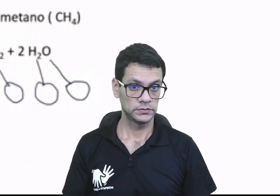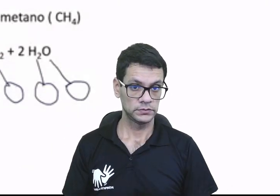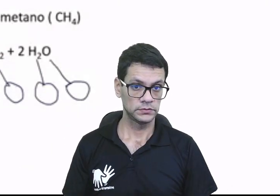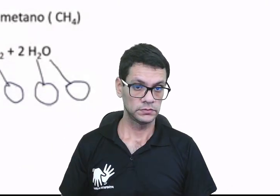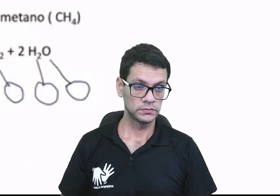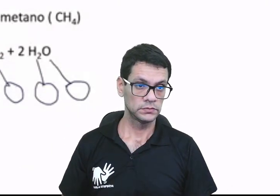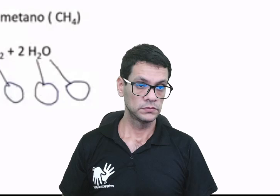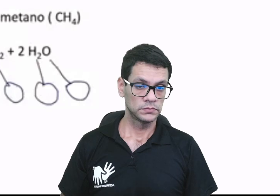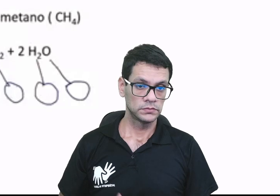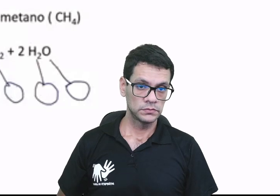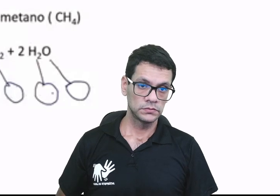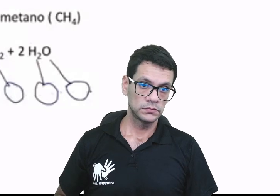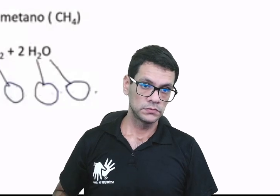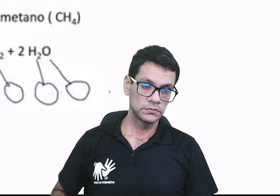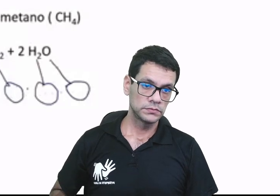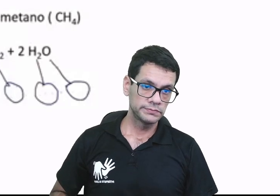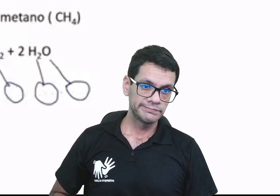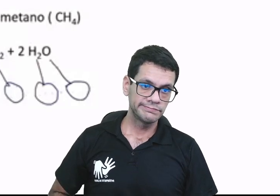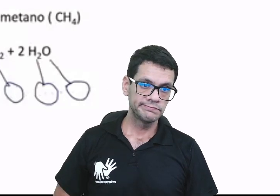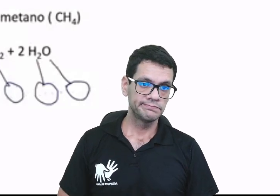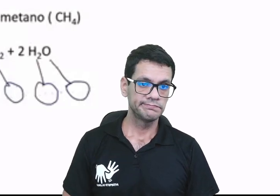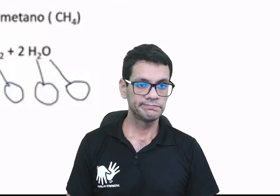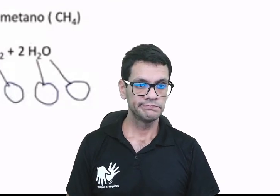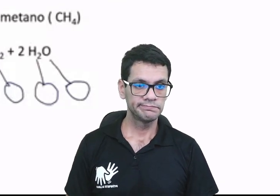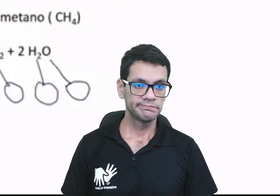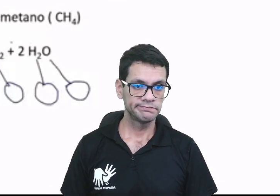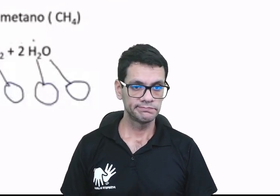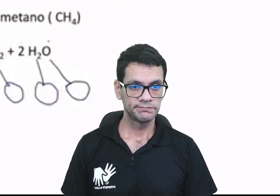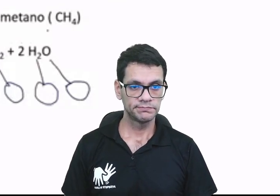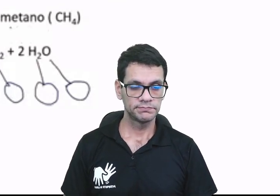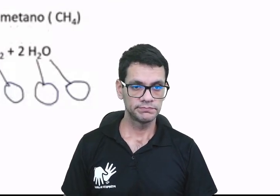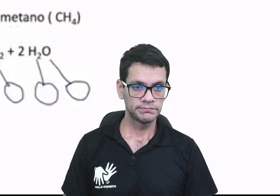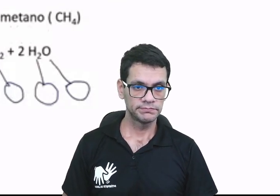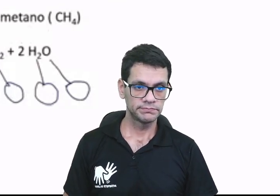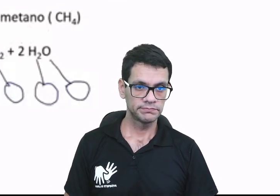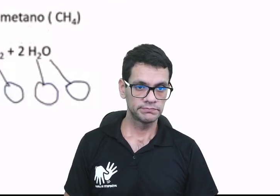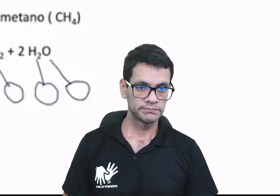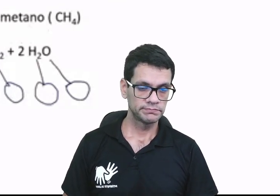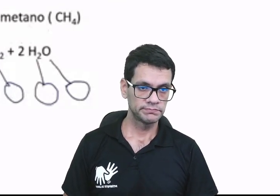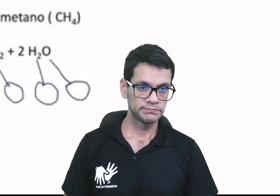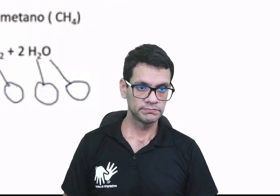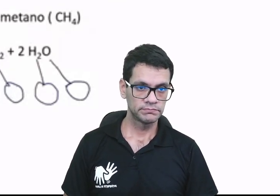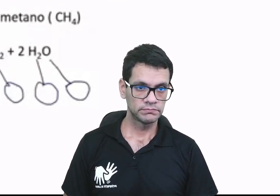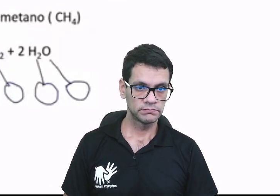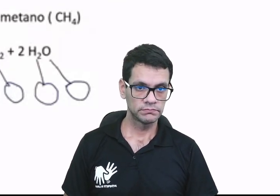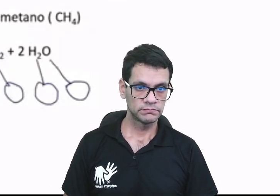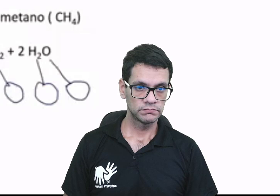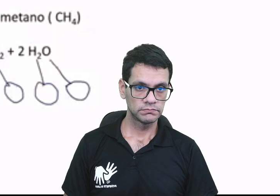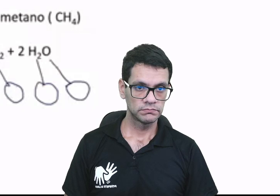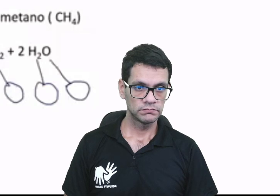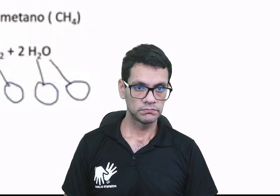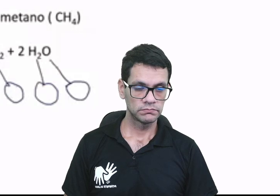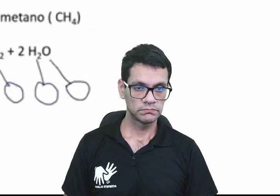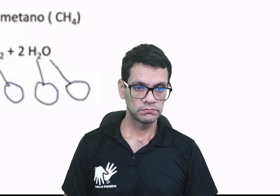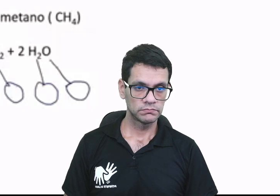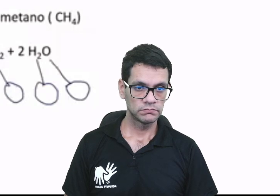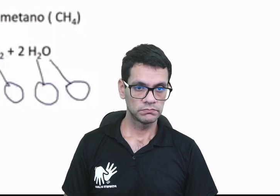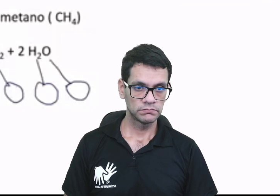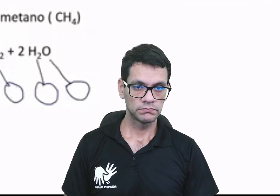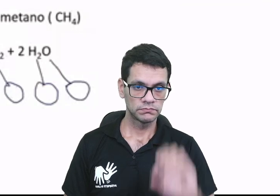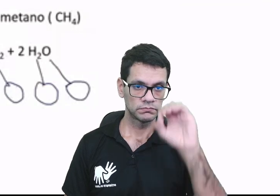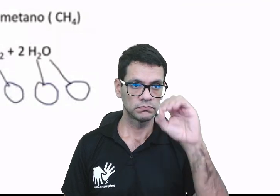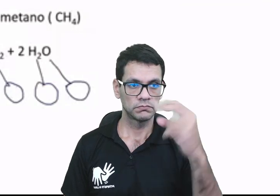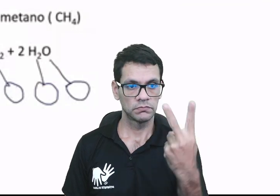NOx está aqui, a carga está nas bolinhas, tá? Aqui em cima é só para me auxiliar no cálculo. Aqui, ó,